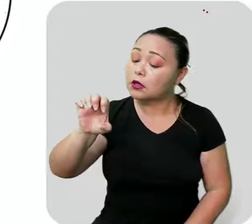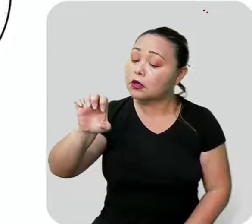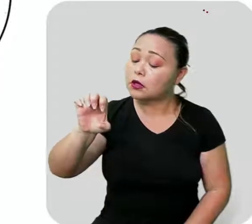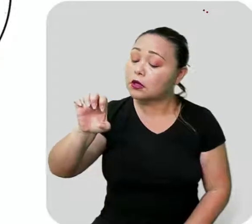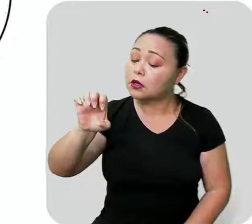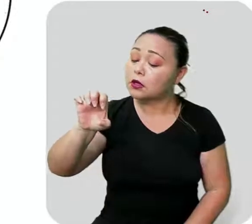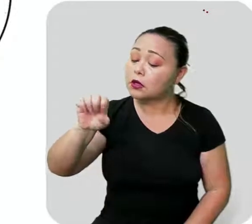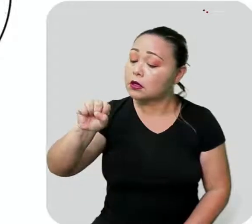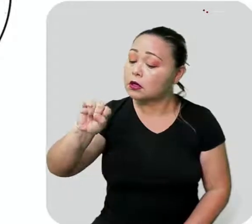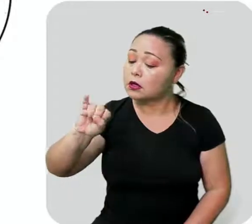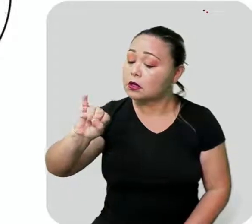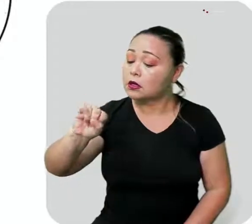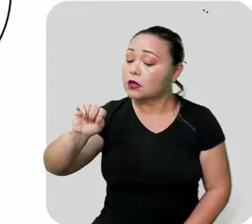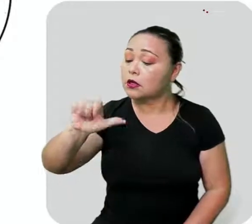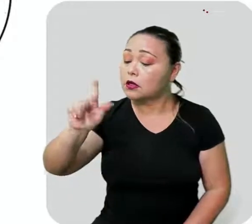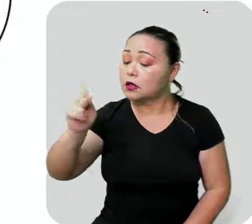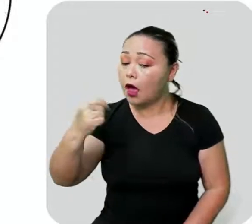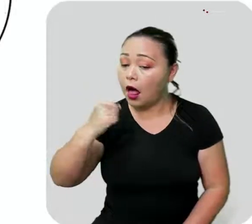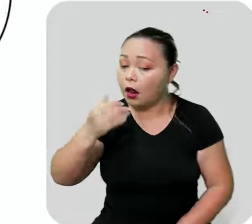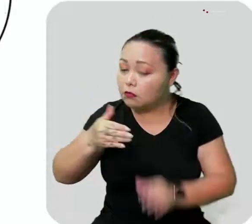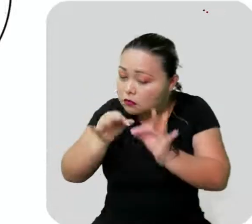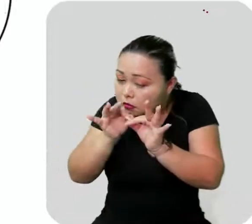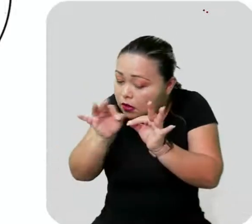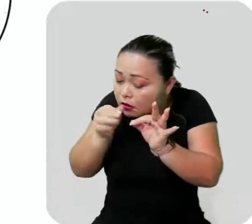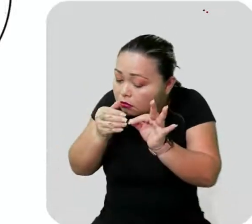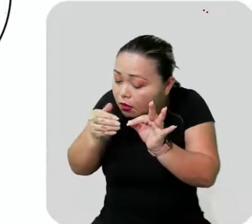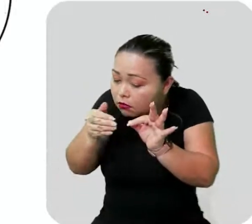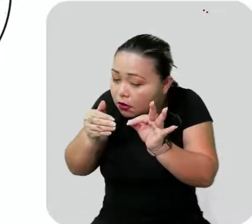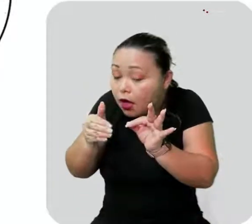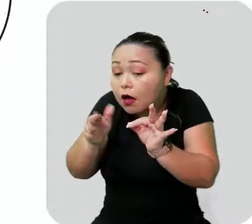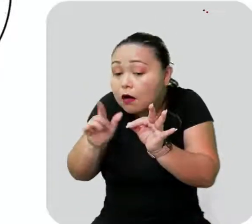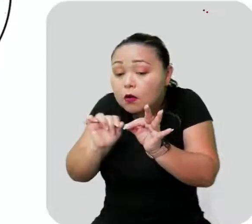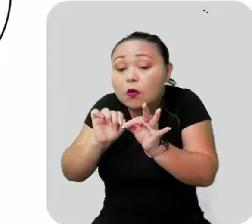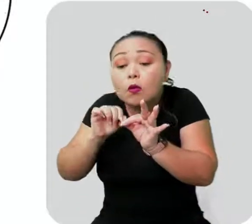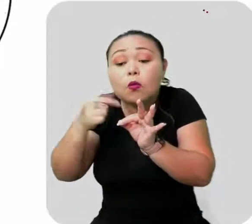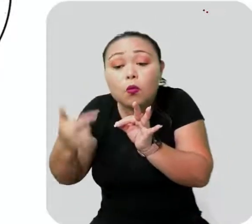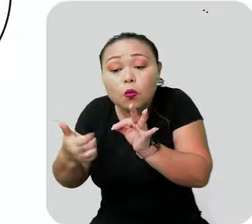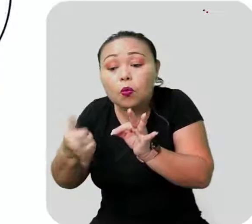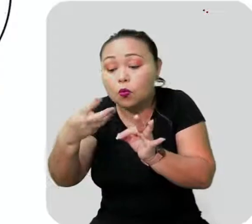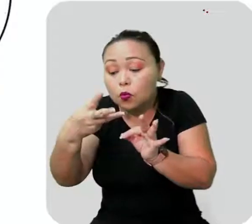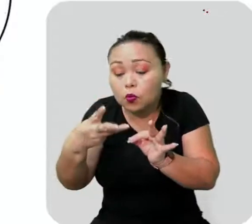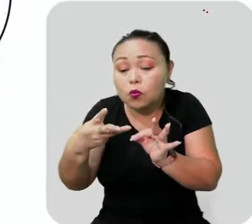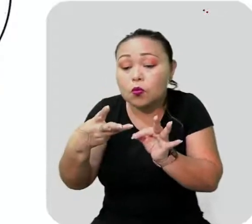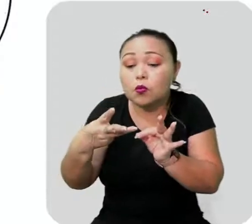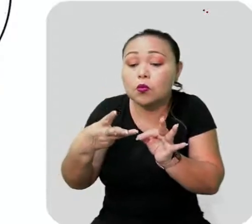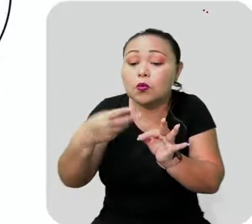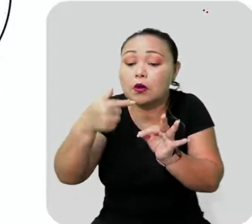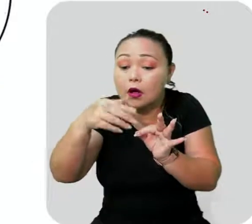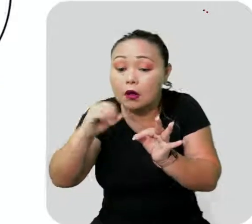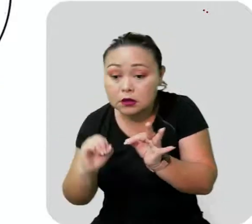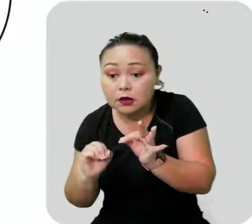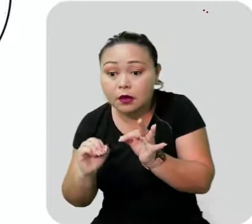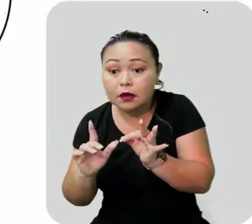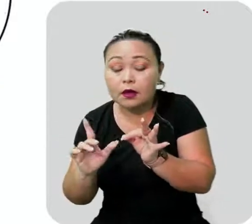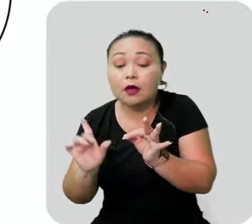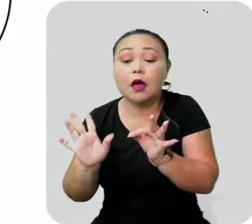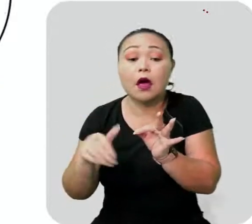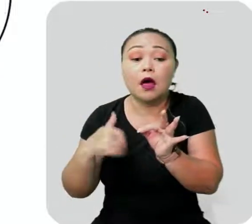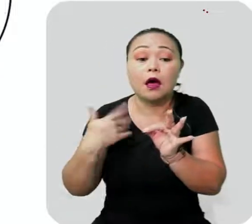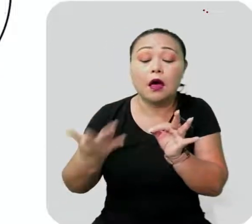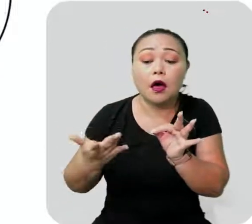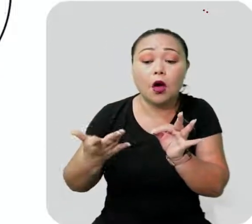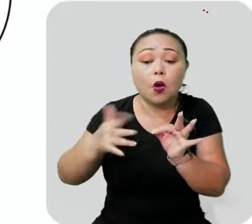o mito mais ainda mais algumas ou seja de 100 ou e para 370 ou